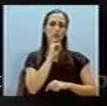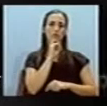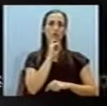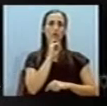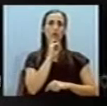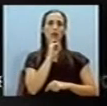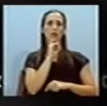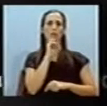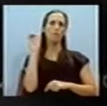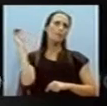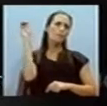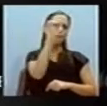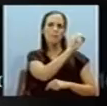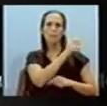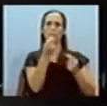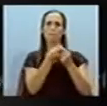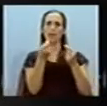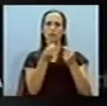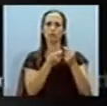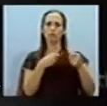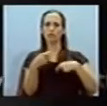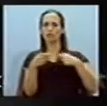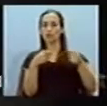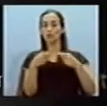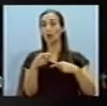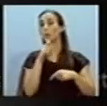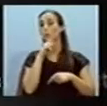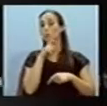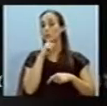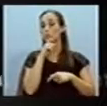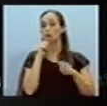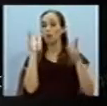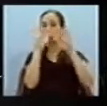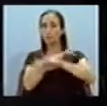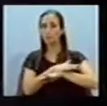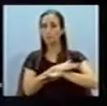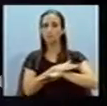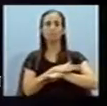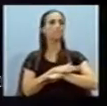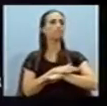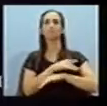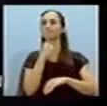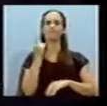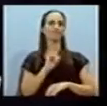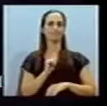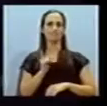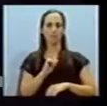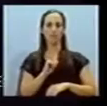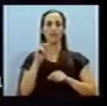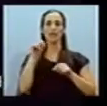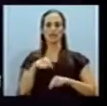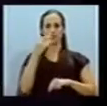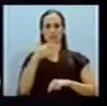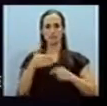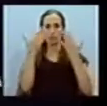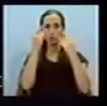estava a aproximar da estrela e que, portanto, podia também ofuscar o seu brilho. Mas, Sandra, isso também não resultou. E qual é a notícia desta semana? É que